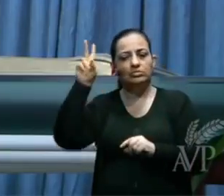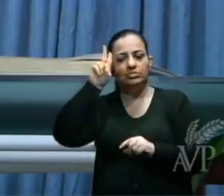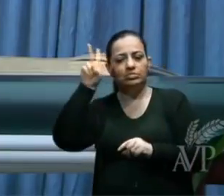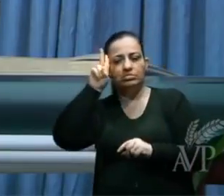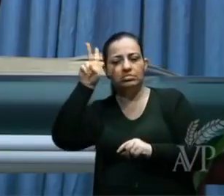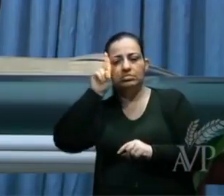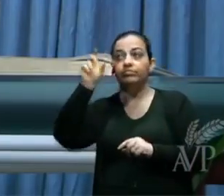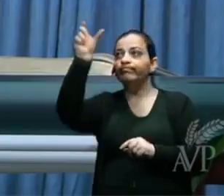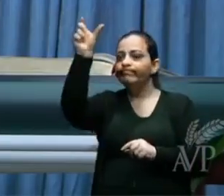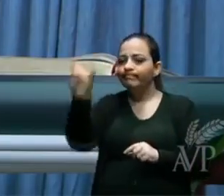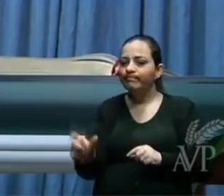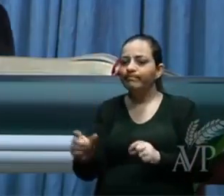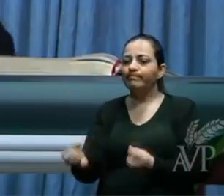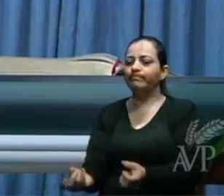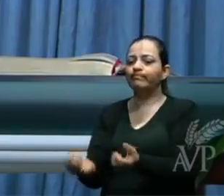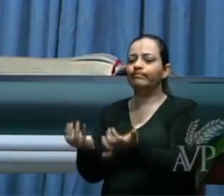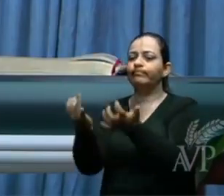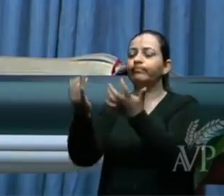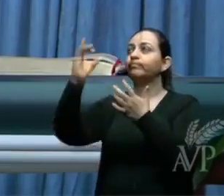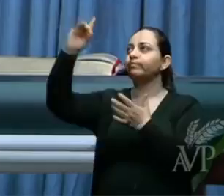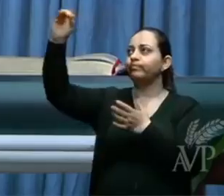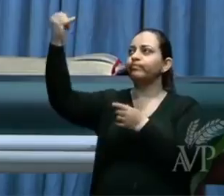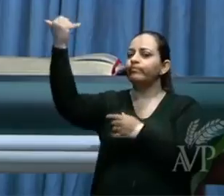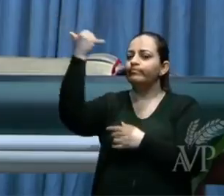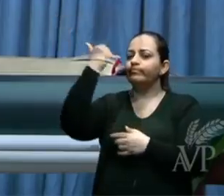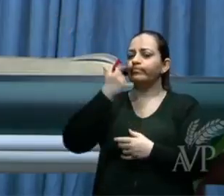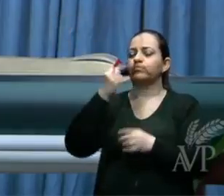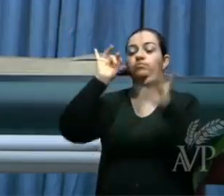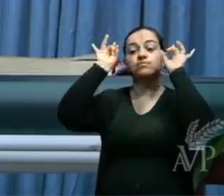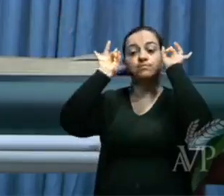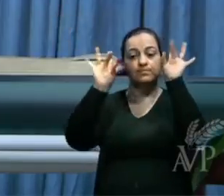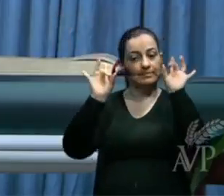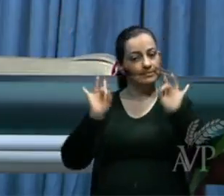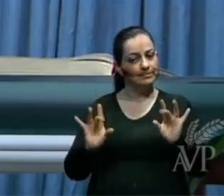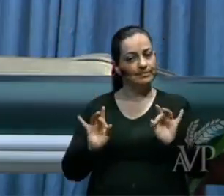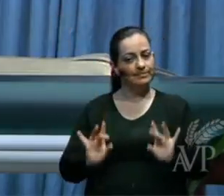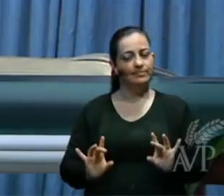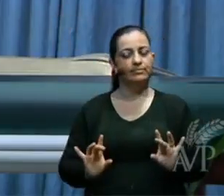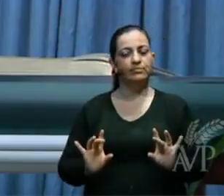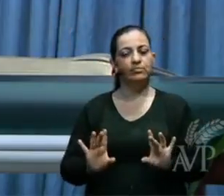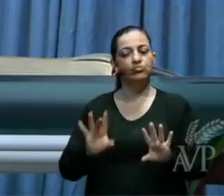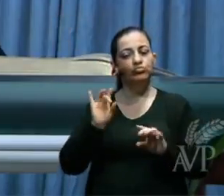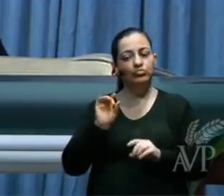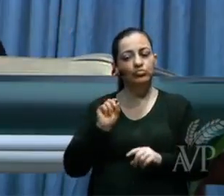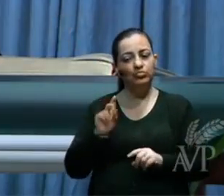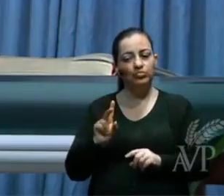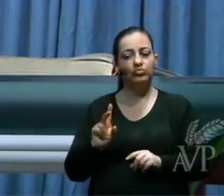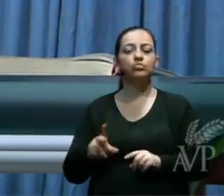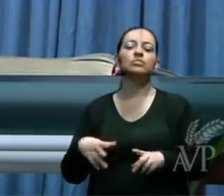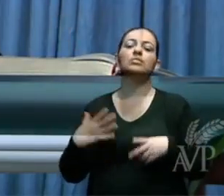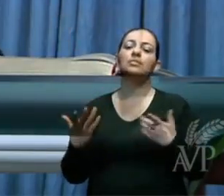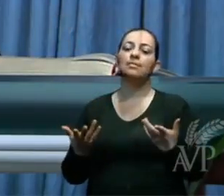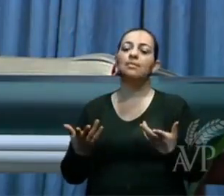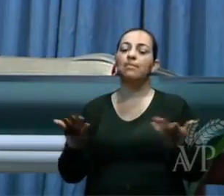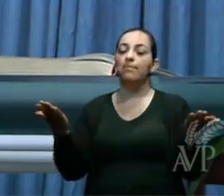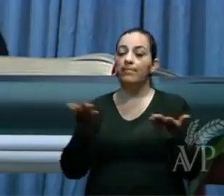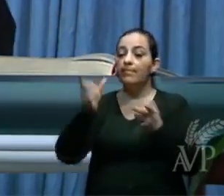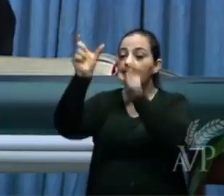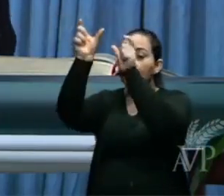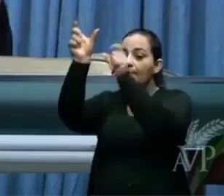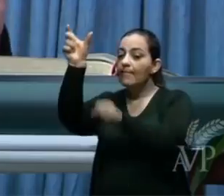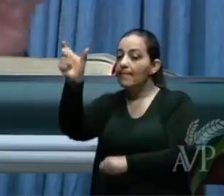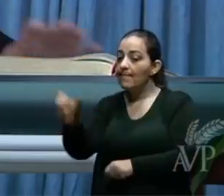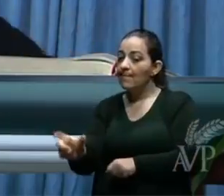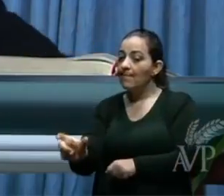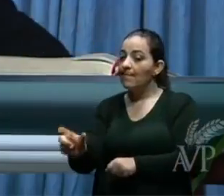e se logos esse deus de uma maneira especial e esta coluna de fogo se